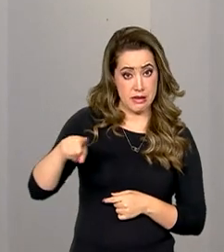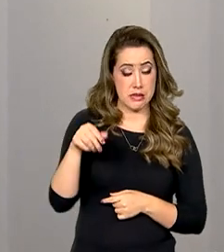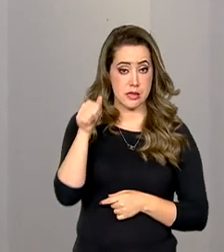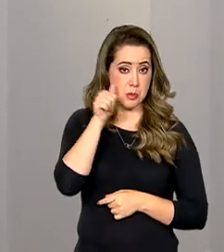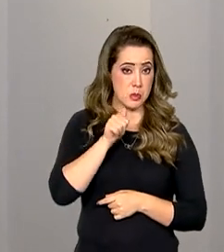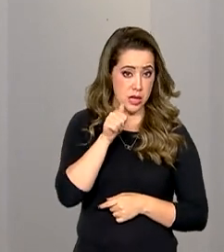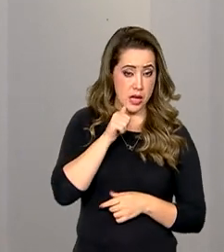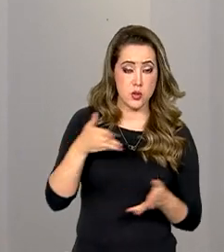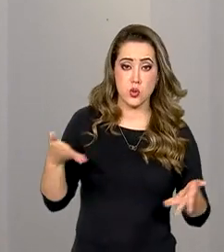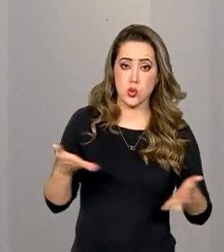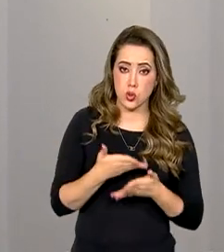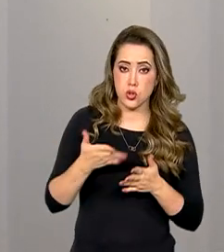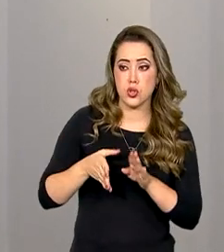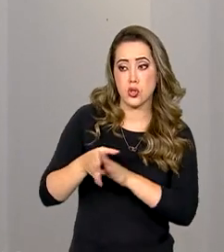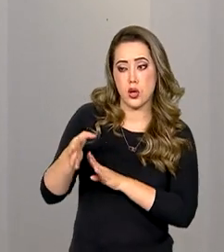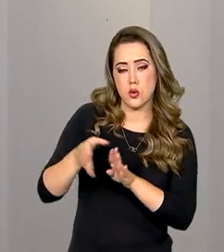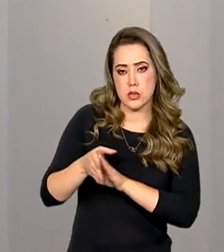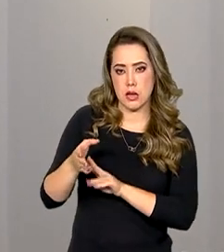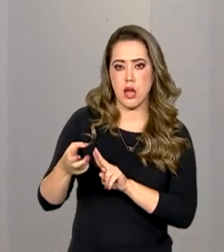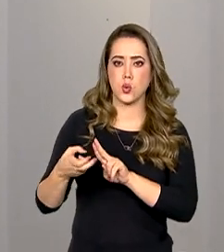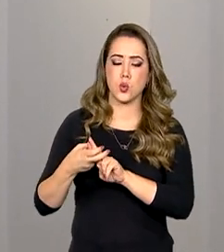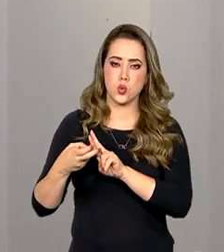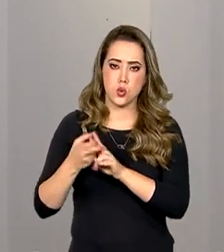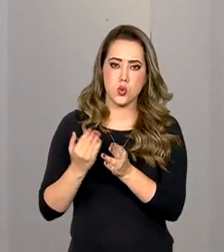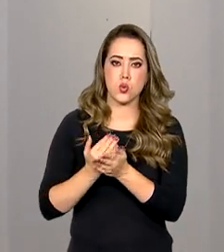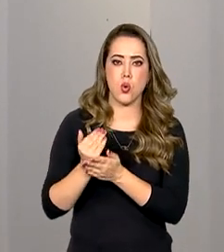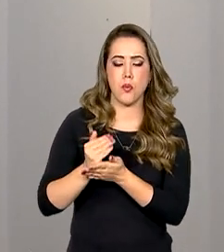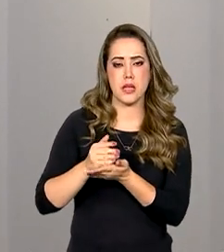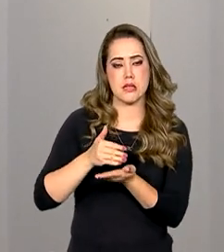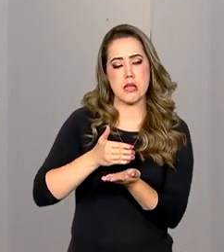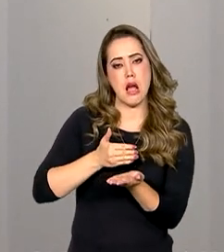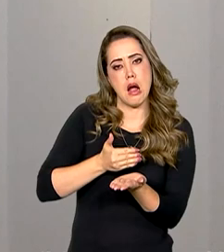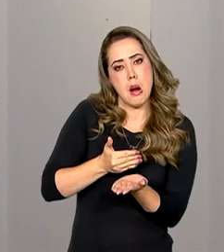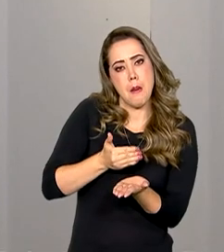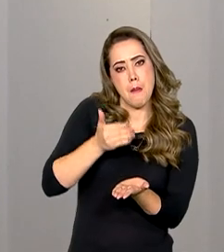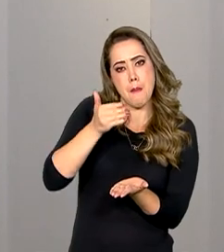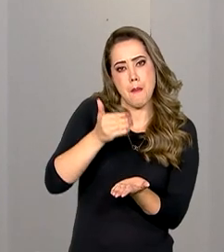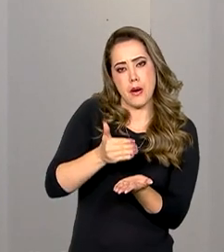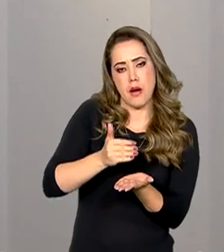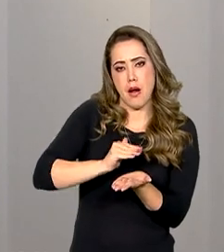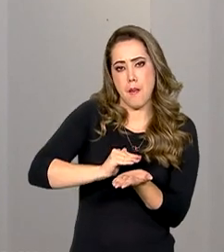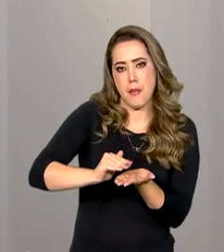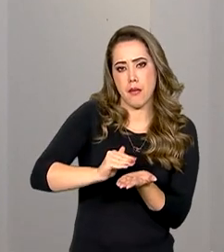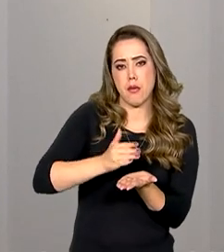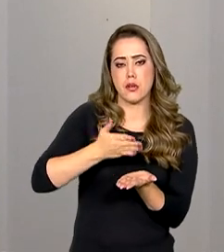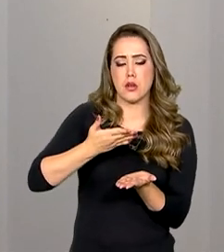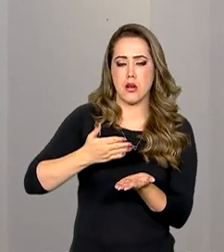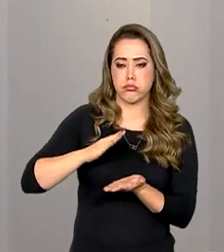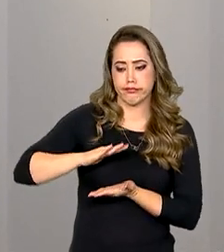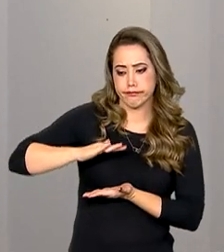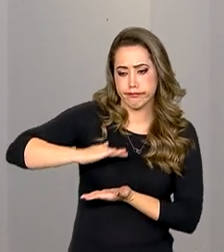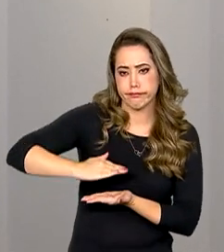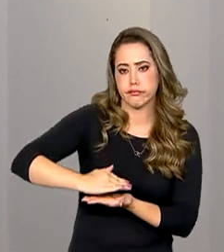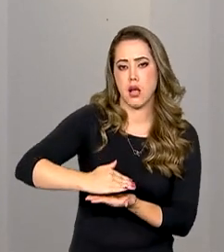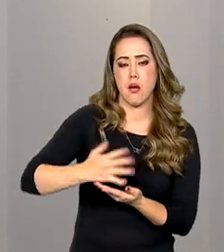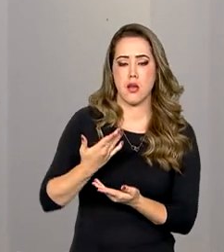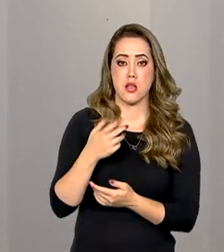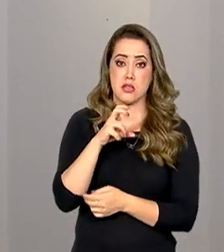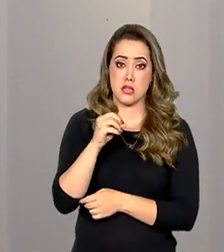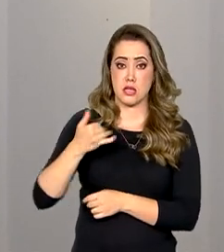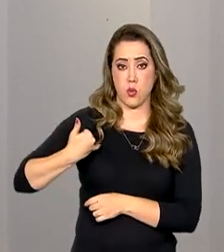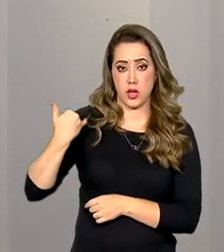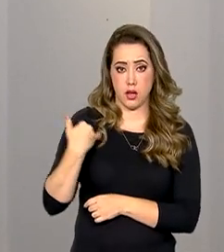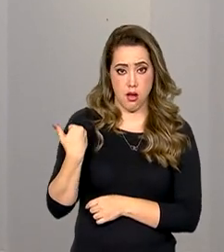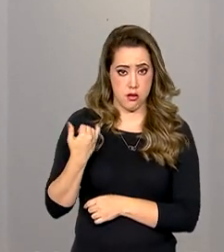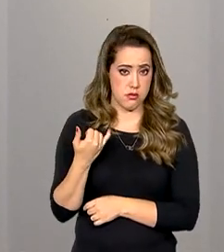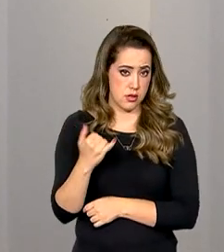gente tem recomendado no SUS começar os exames de mamografia a partir dos 50 anos, se não tem sintomas, nenhum sintoma. E